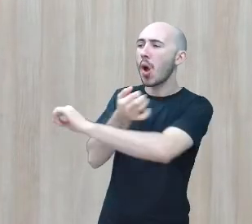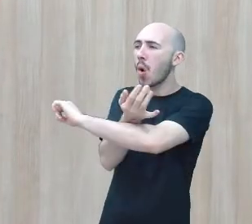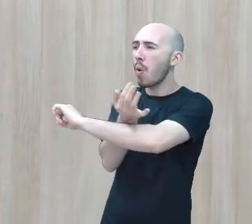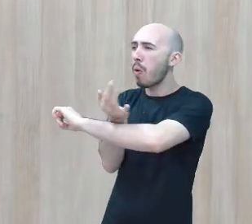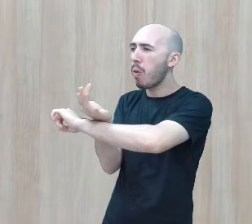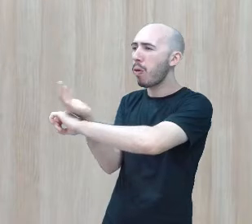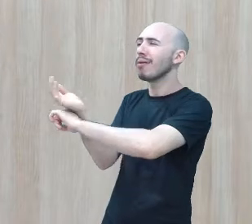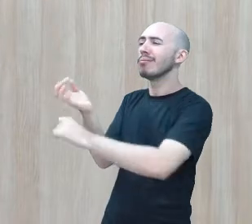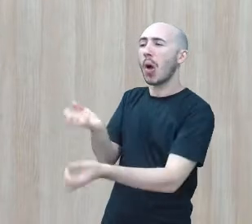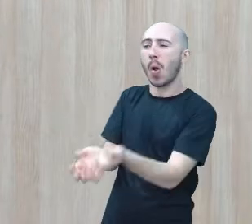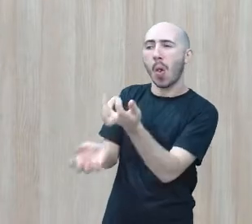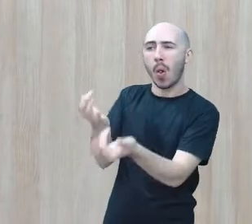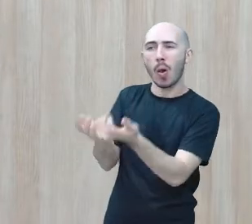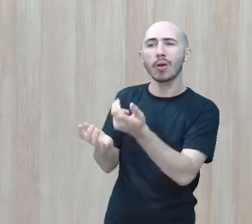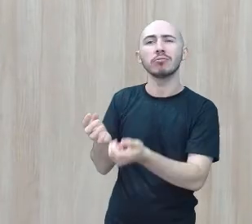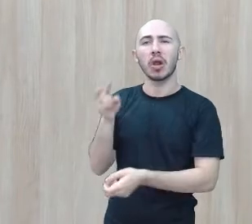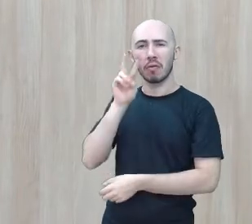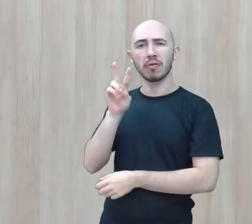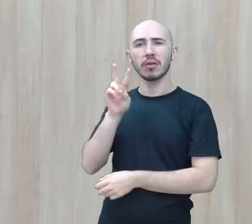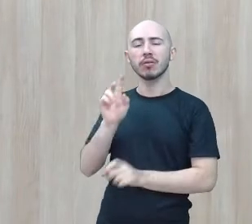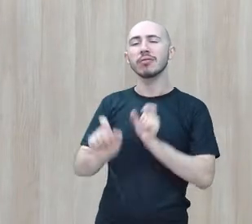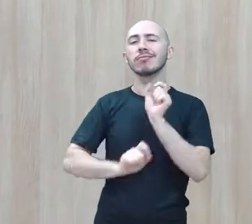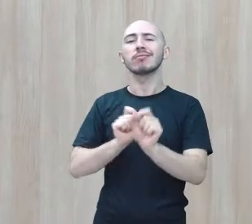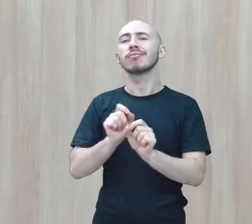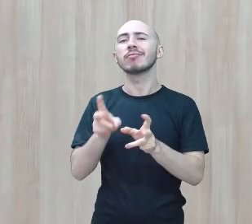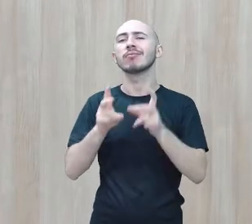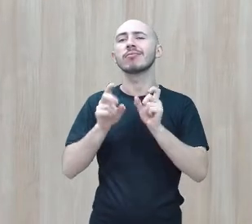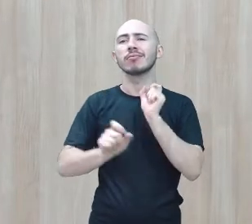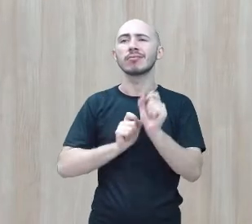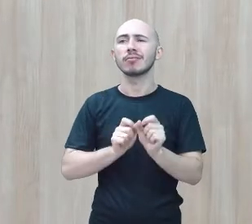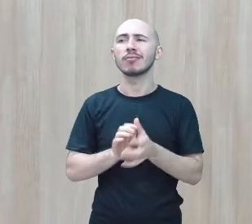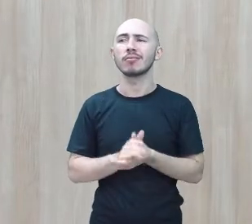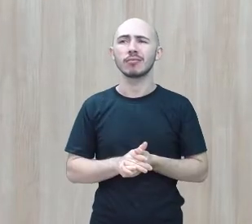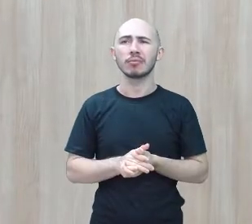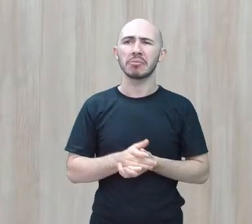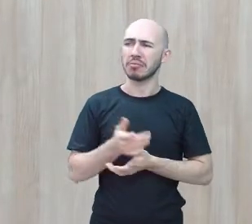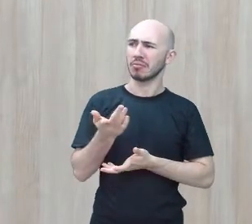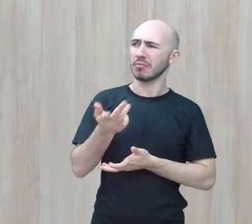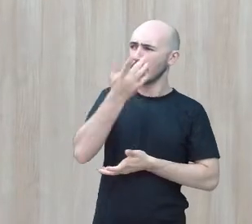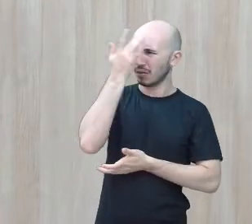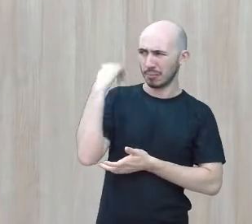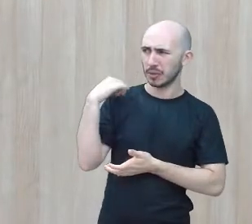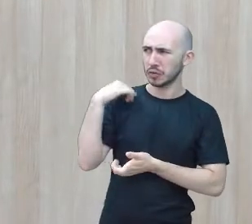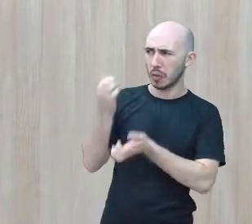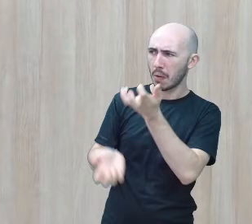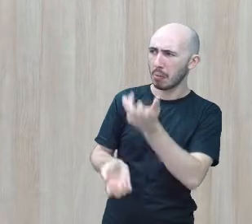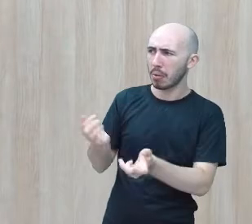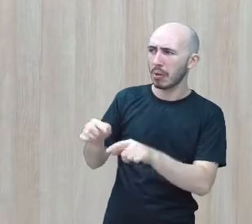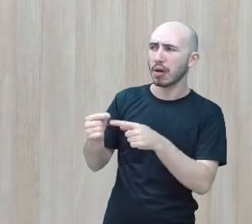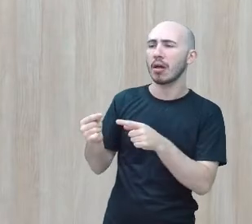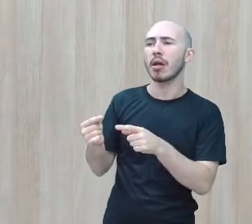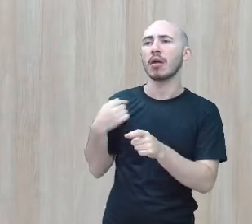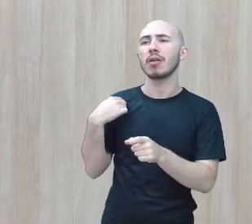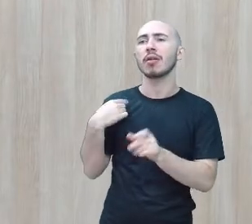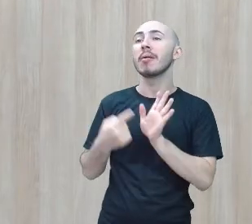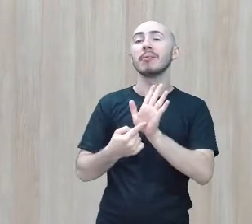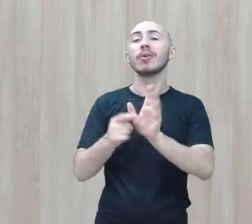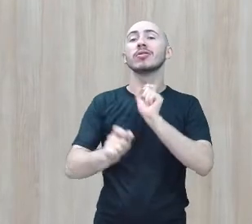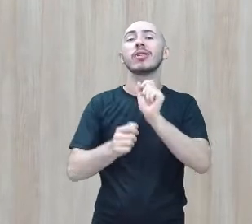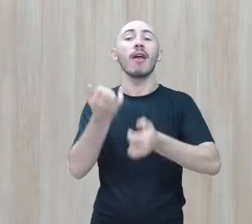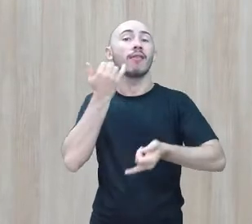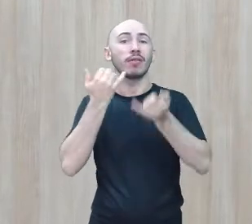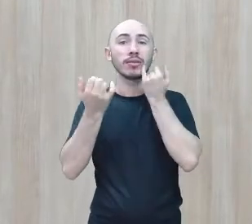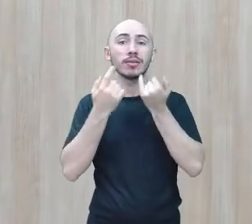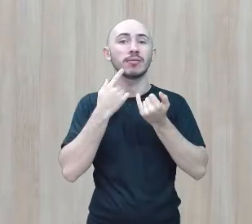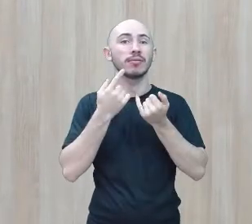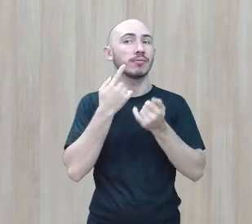queimado. Alguns até pensaram, será que alguém colocou fogo sem querer? E aí eu estou trazendo aqui uma informação